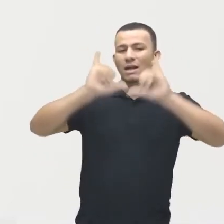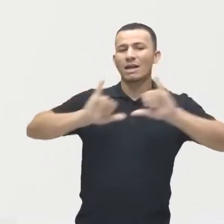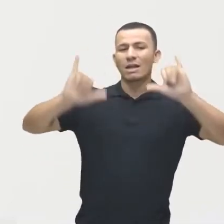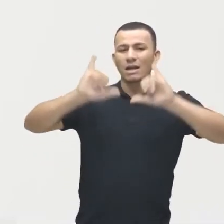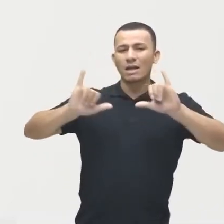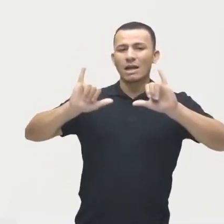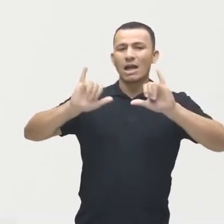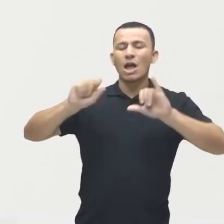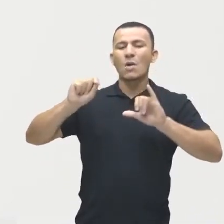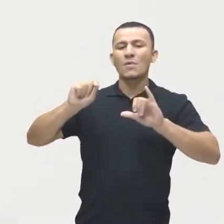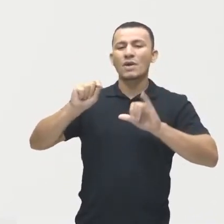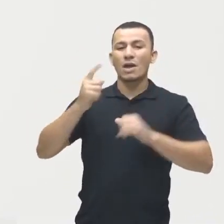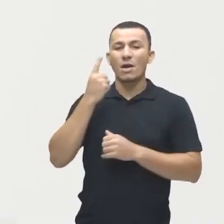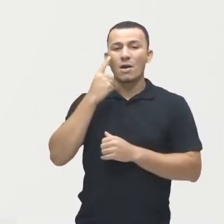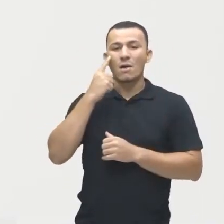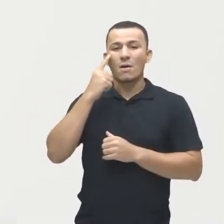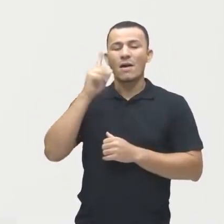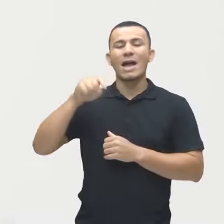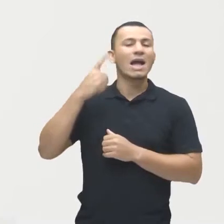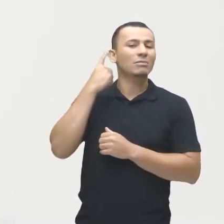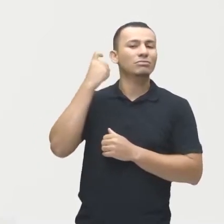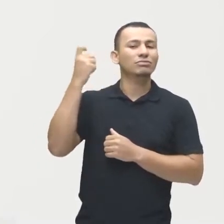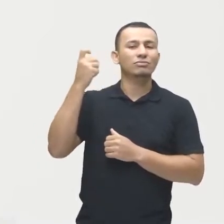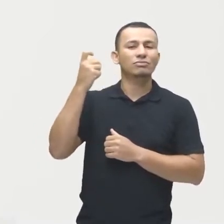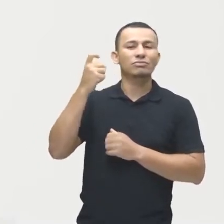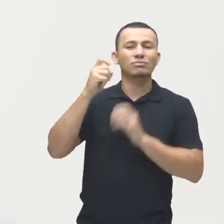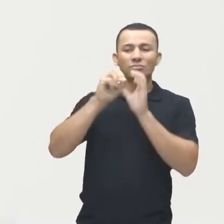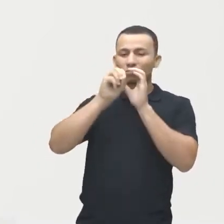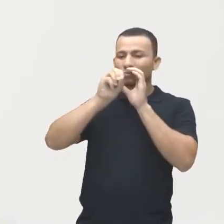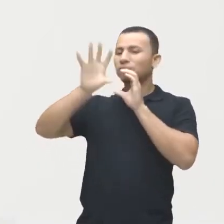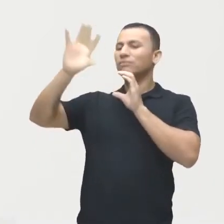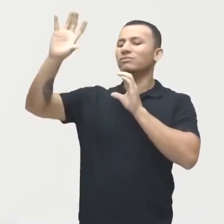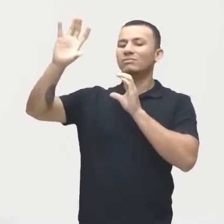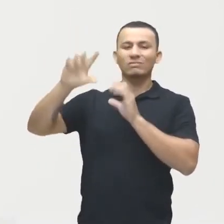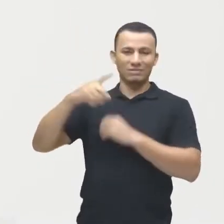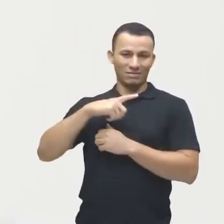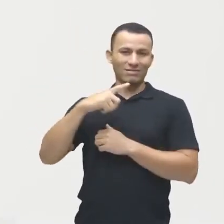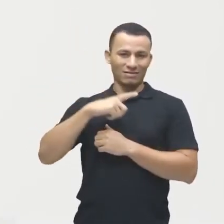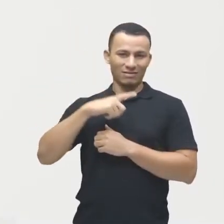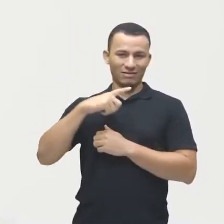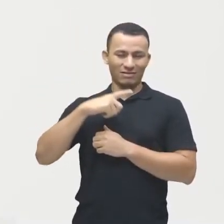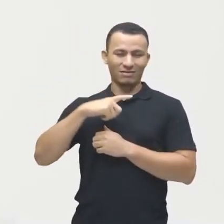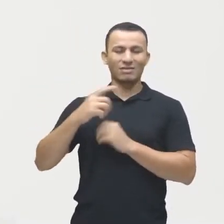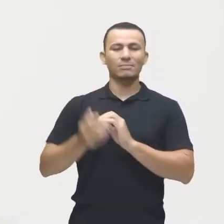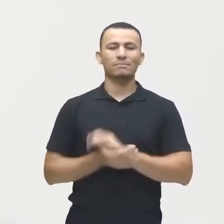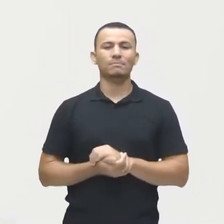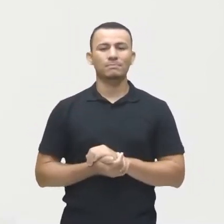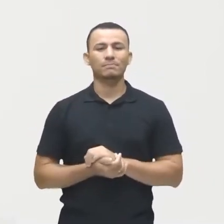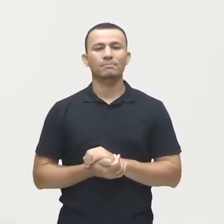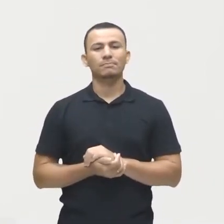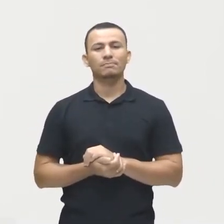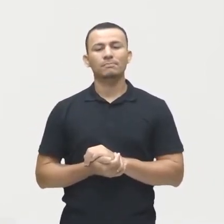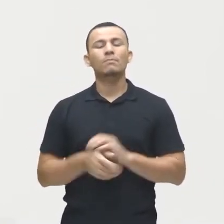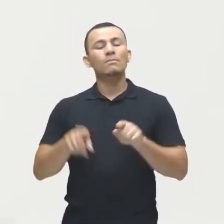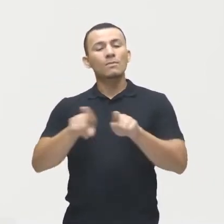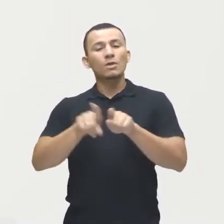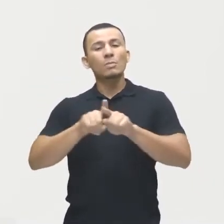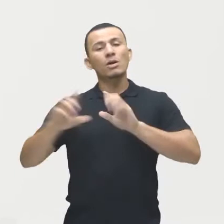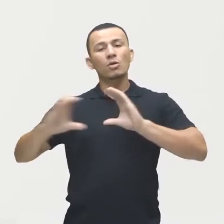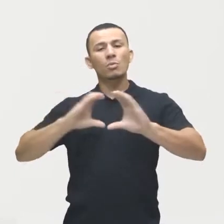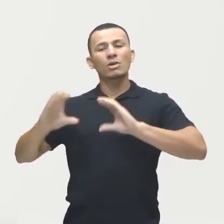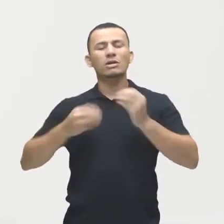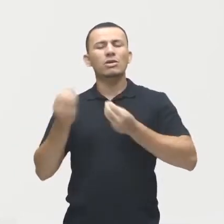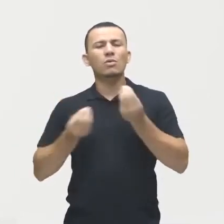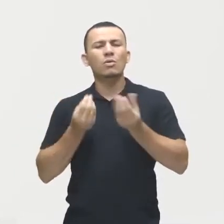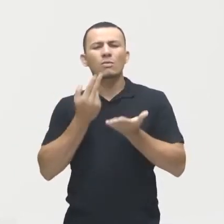enviada por meio desses áudios, desses alto-falantes. Também eu já tive a necessidade, professora, de me comunicar por um